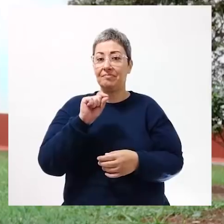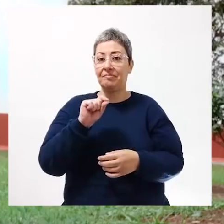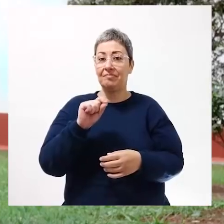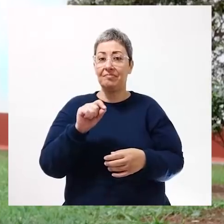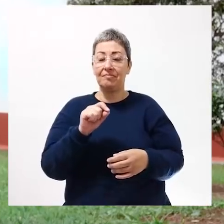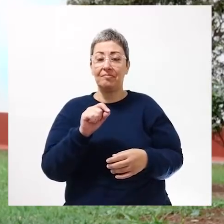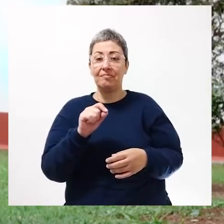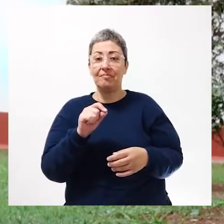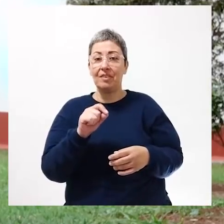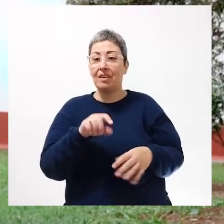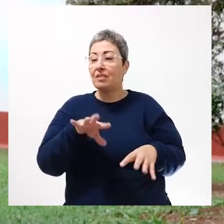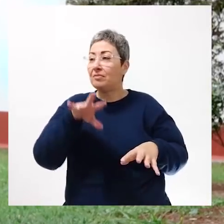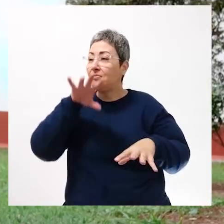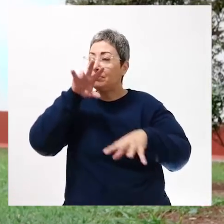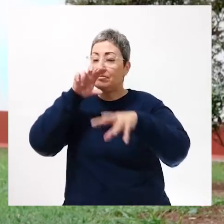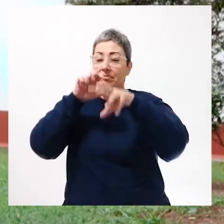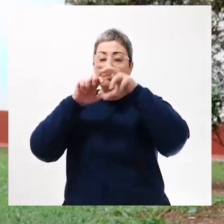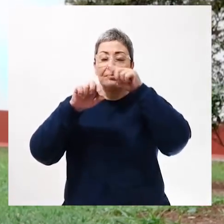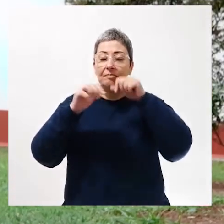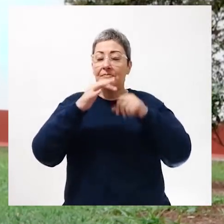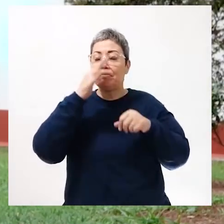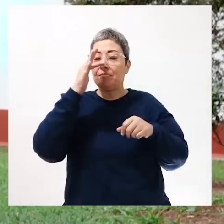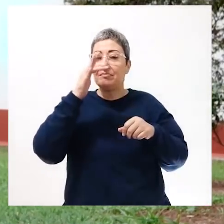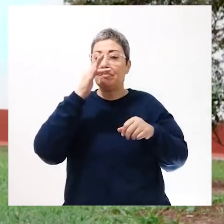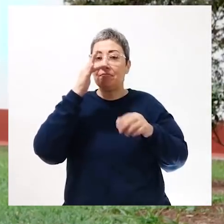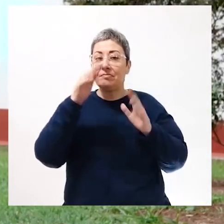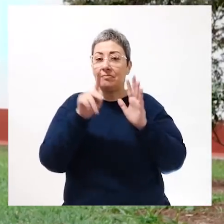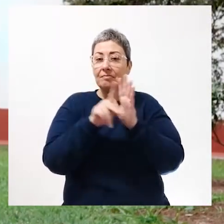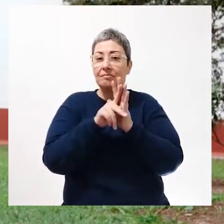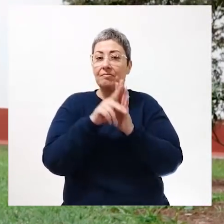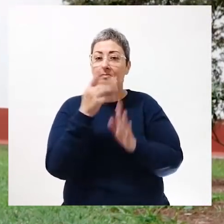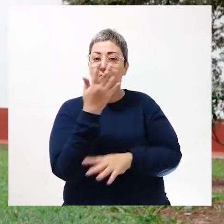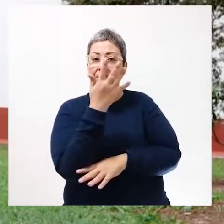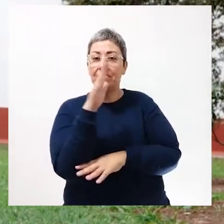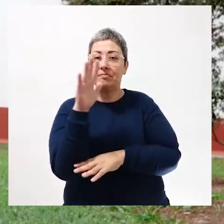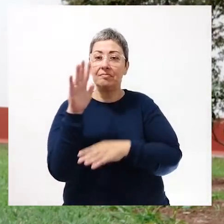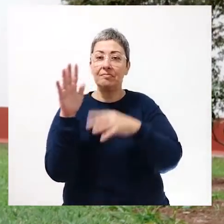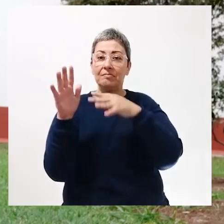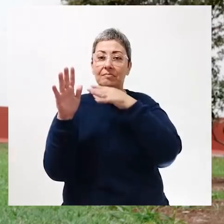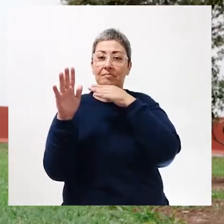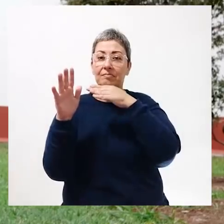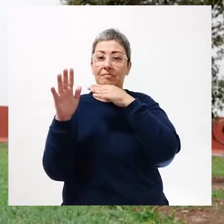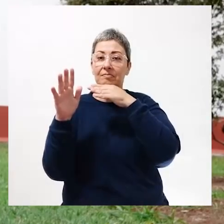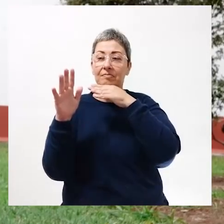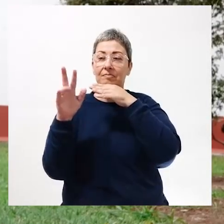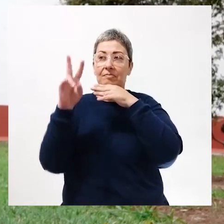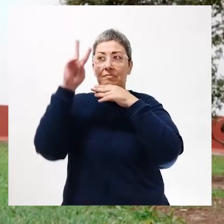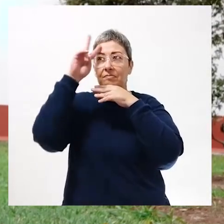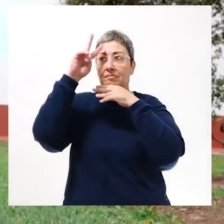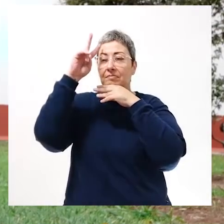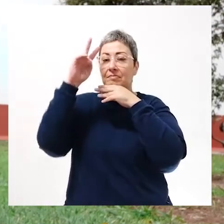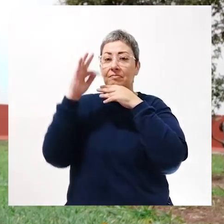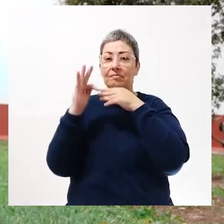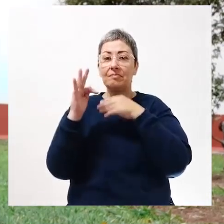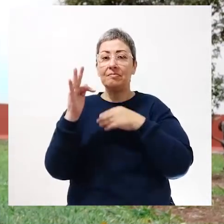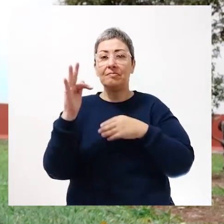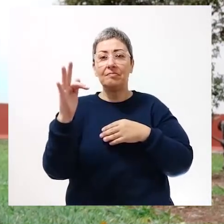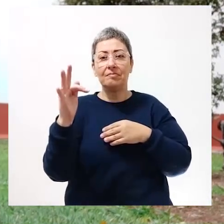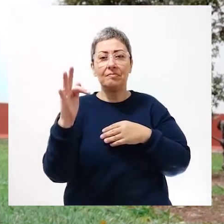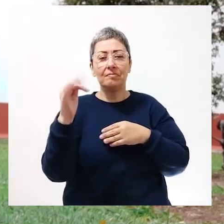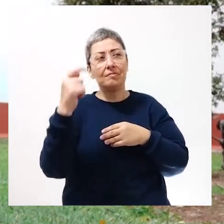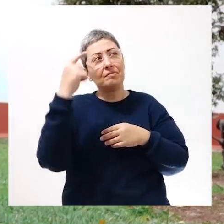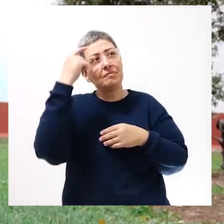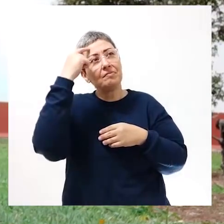o perfume das flores da mangueira nos traz o futuro.